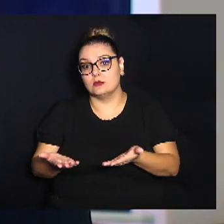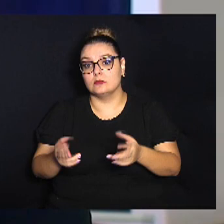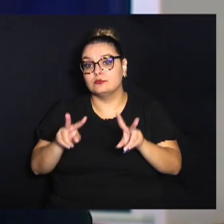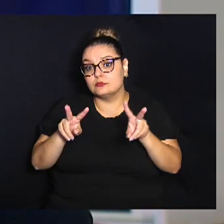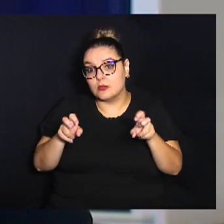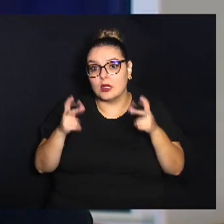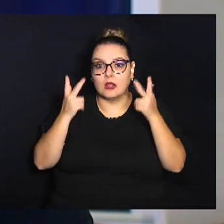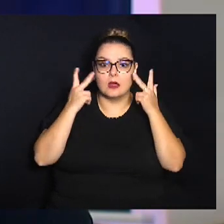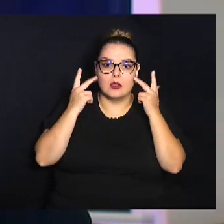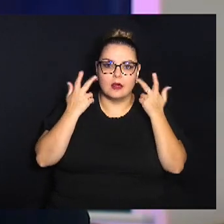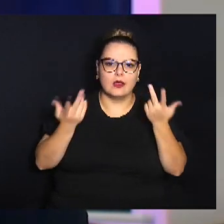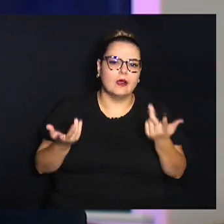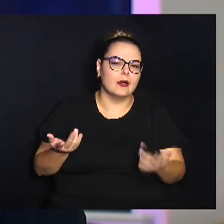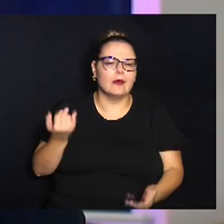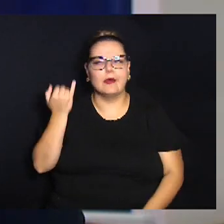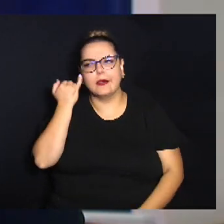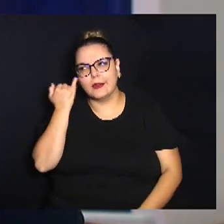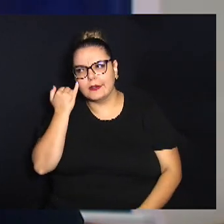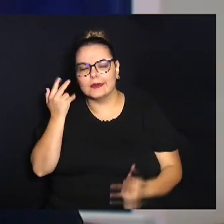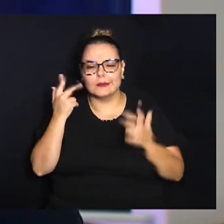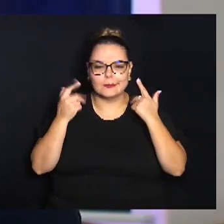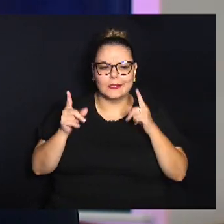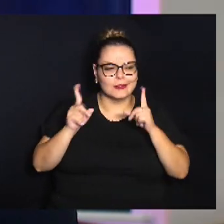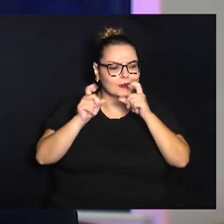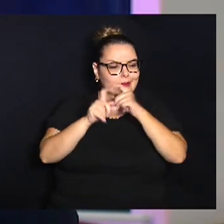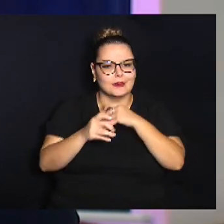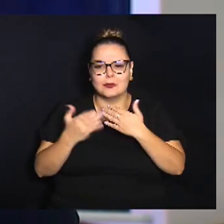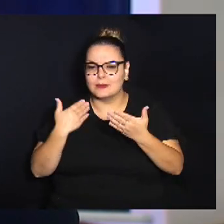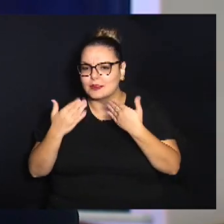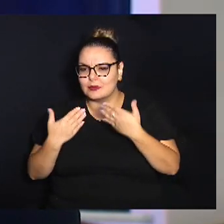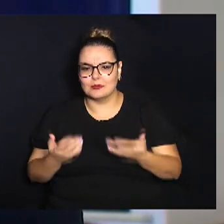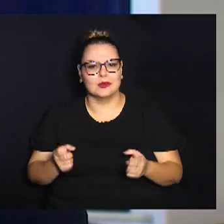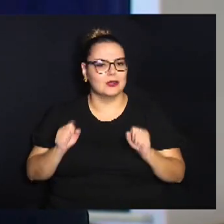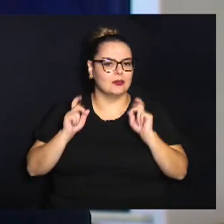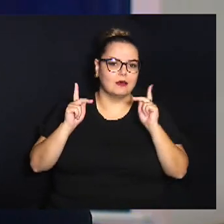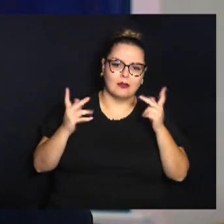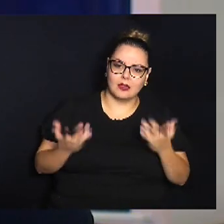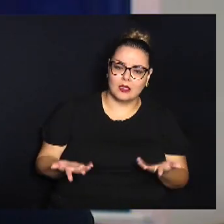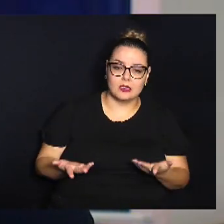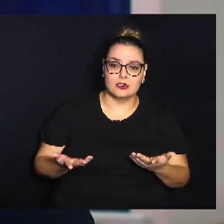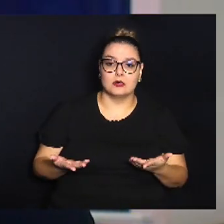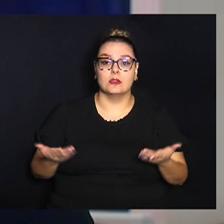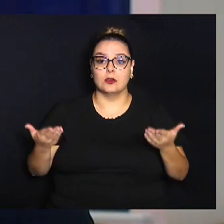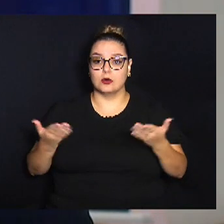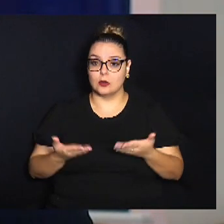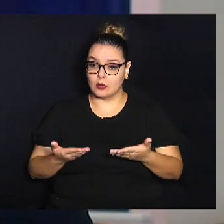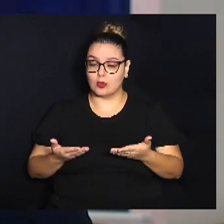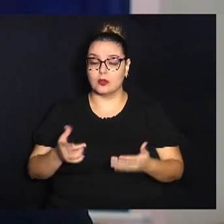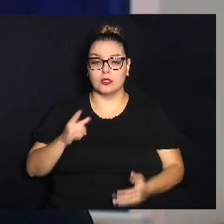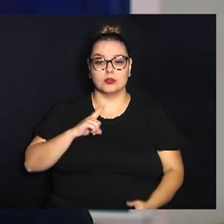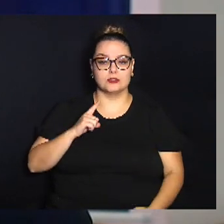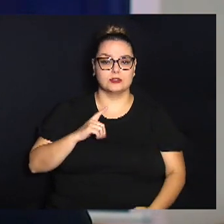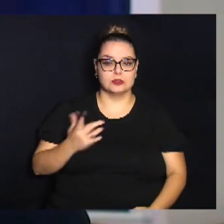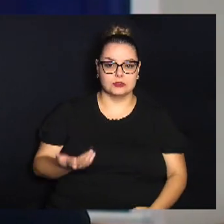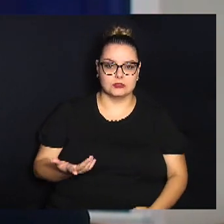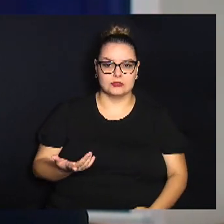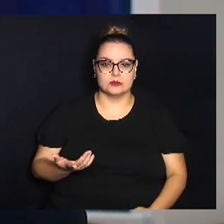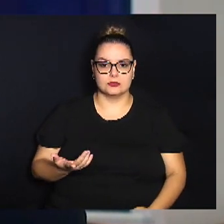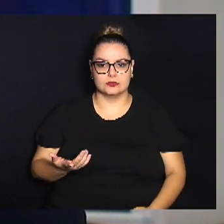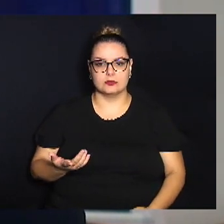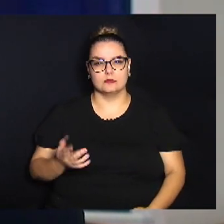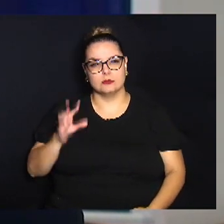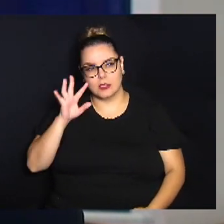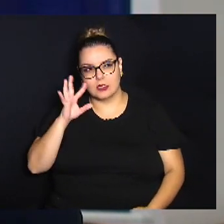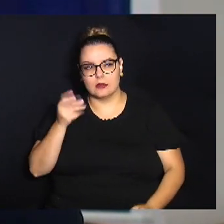né? Ah, ele é mais preguiçoso mesmo, ele tem dificuldade de conversar, mas está tudo bem. E aí hoje em dia a gente tem mais um